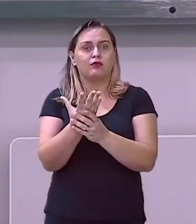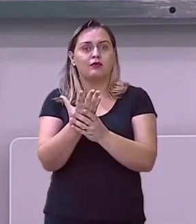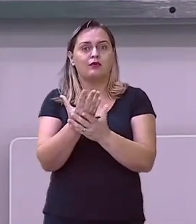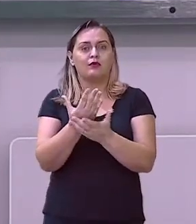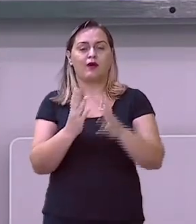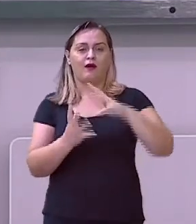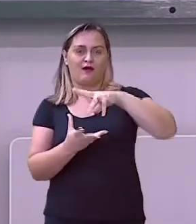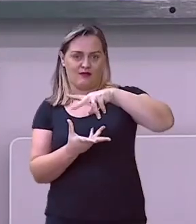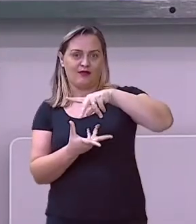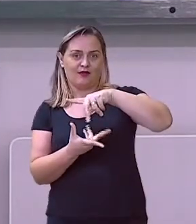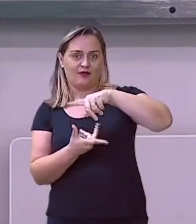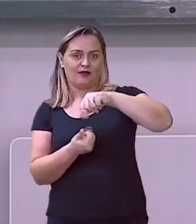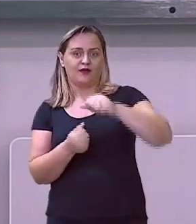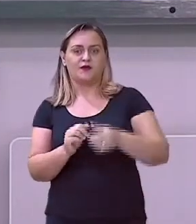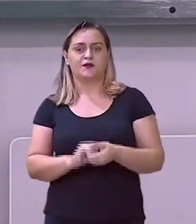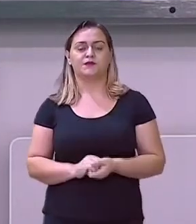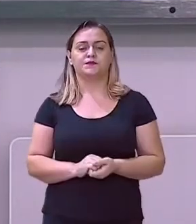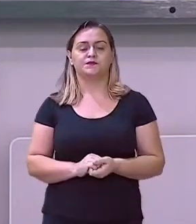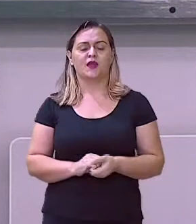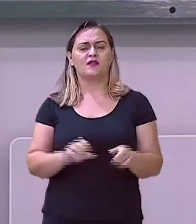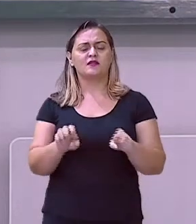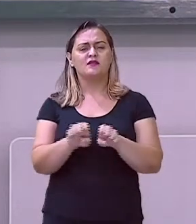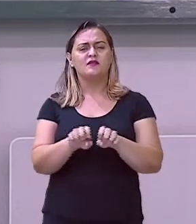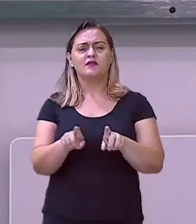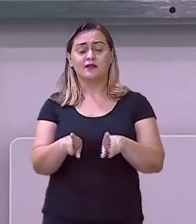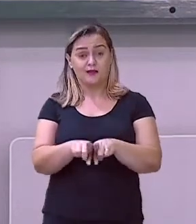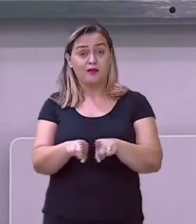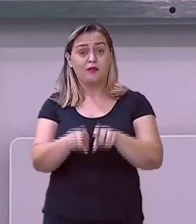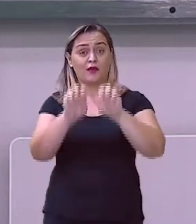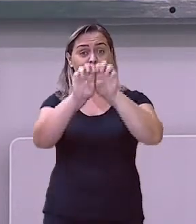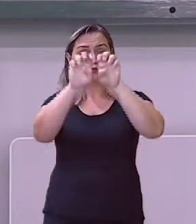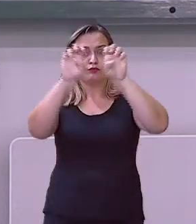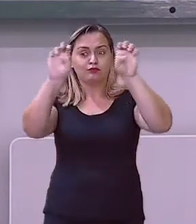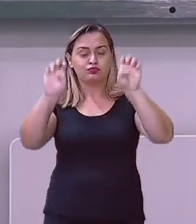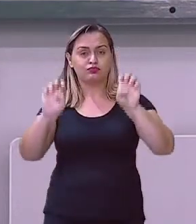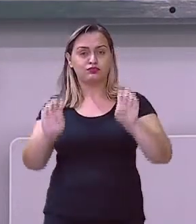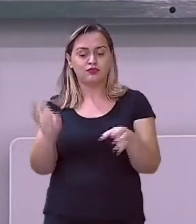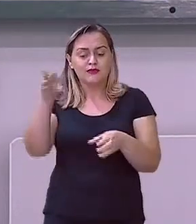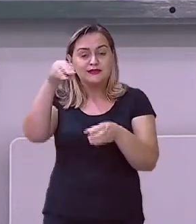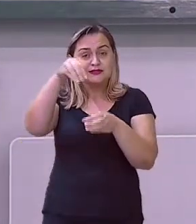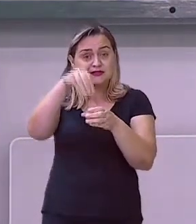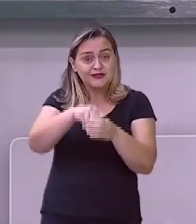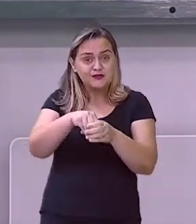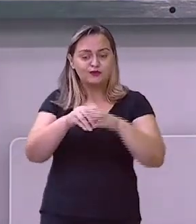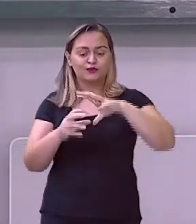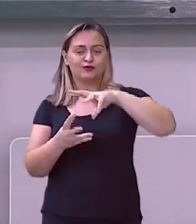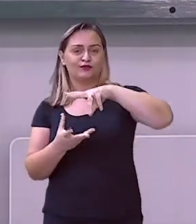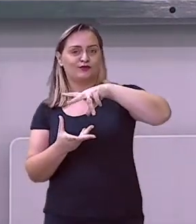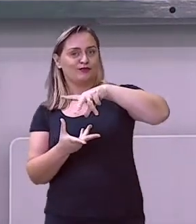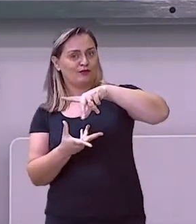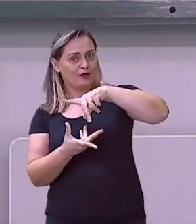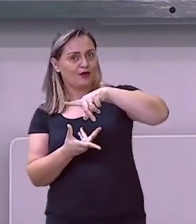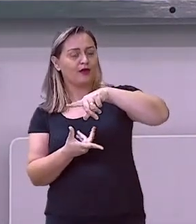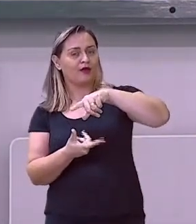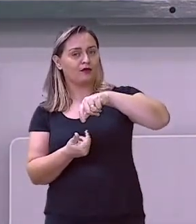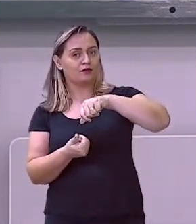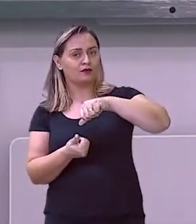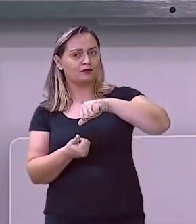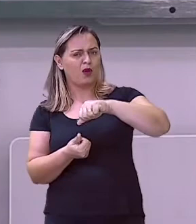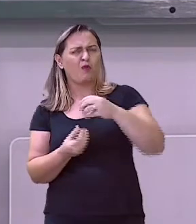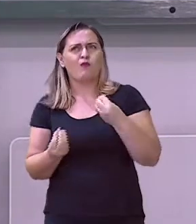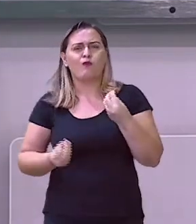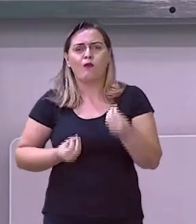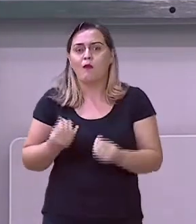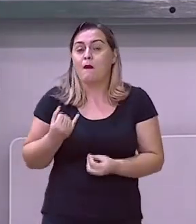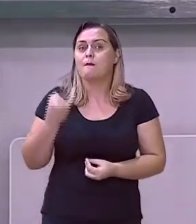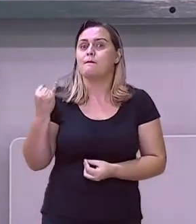nós falamos sobre a estrutura interna do planeta, a importância que essa estrutura